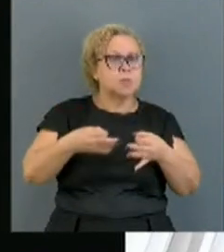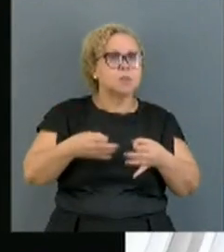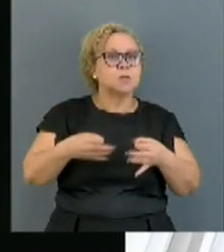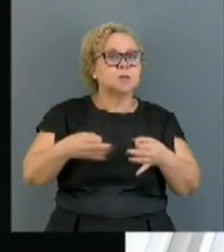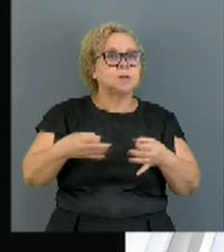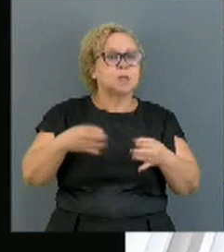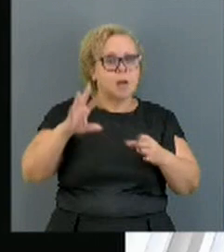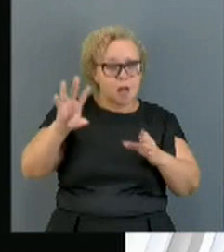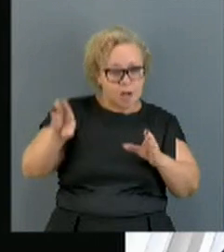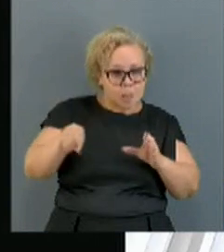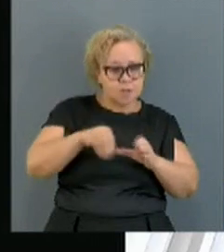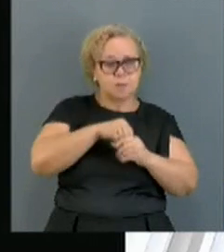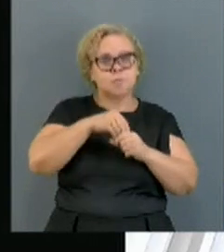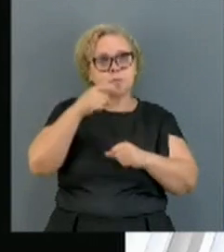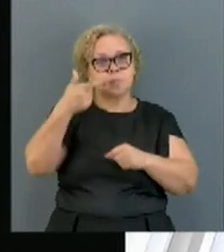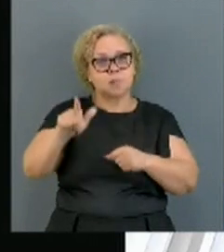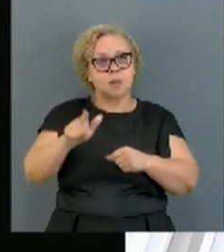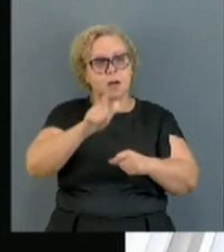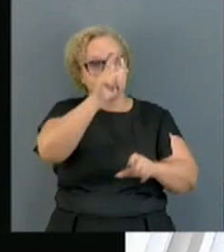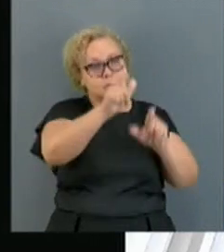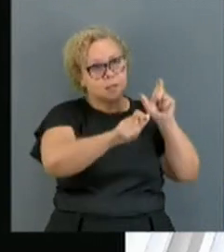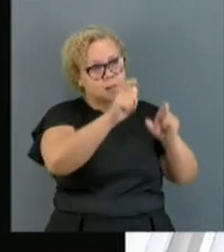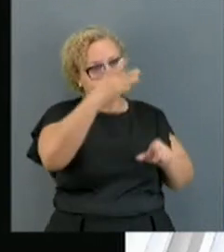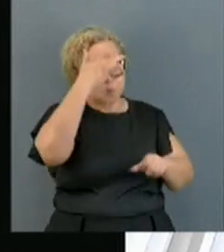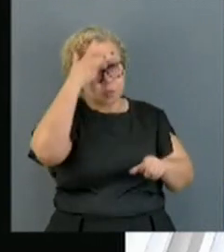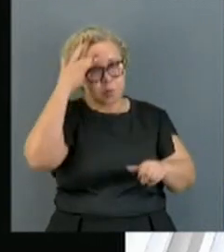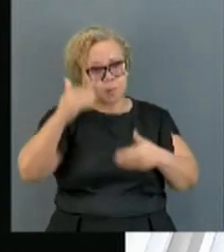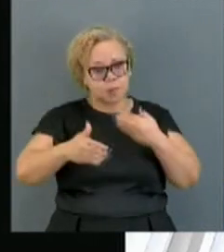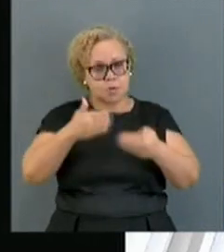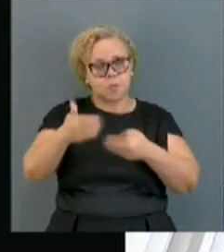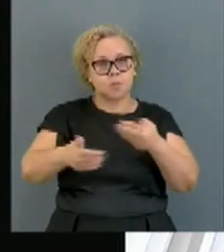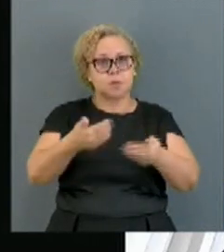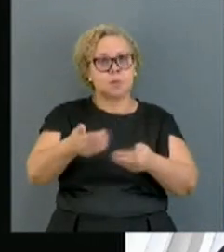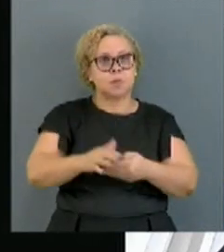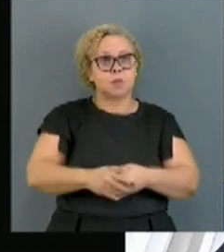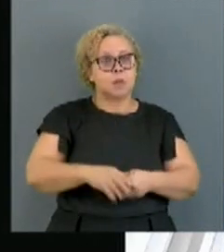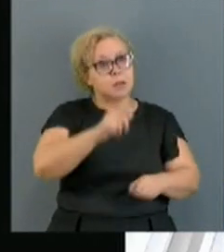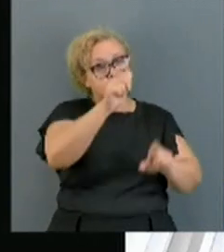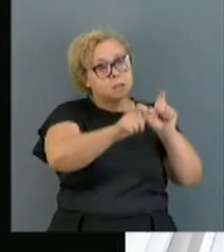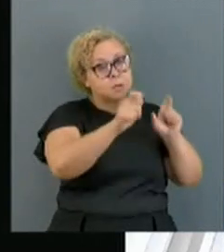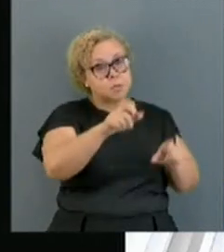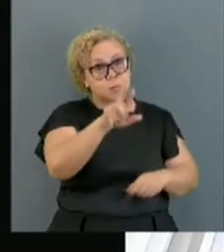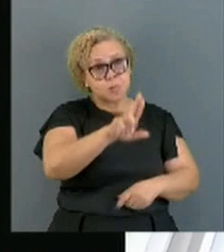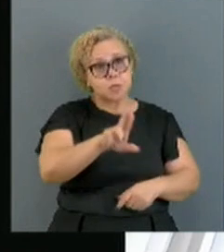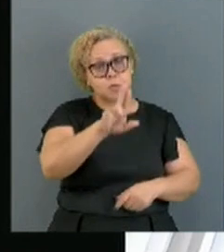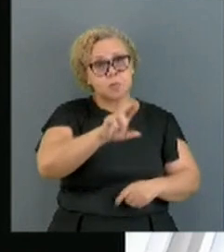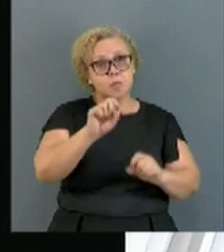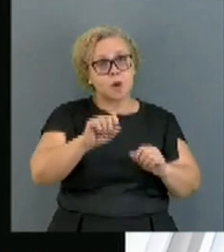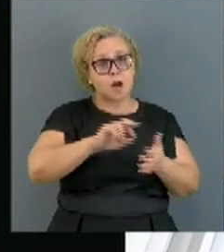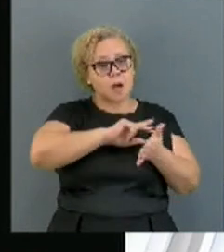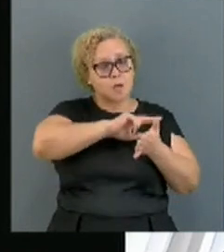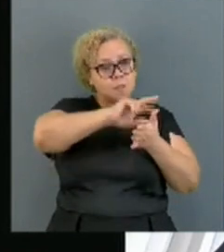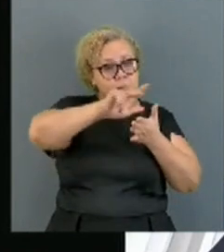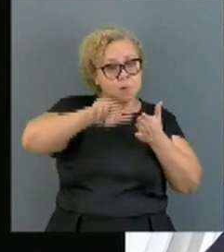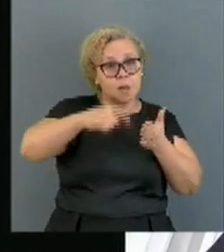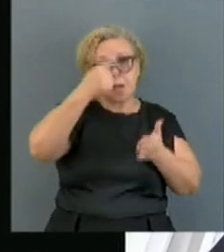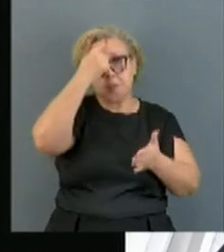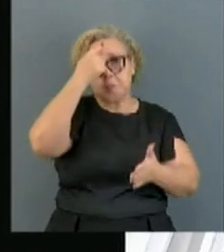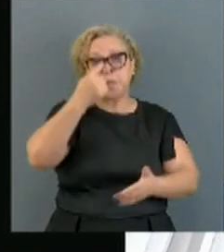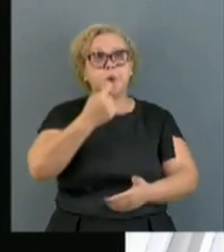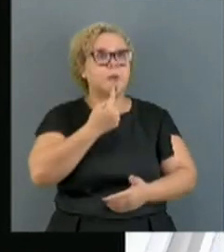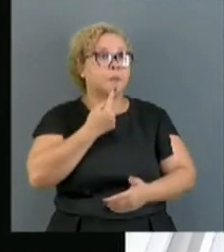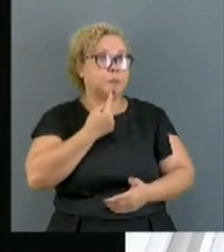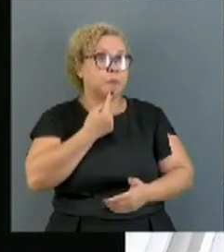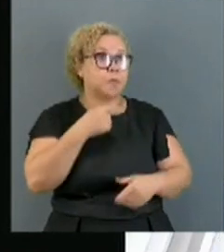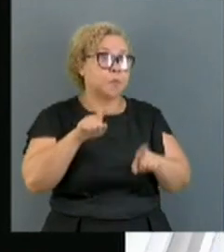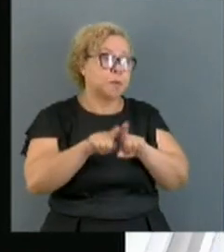reinsere o usuário nesse processo. E um usuário extremamente diversificado e cujo perfil também vai